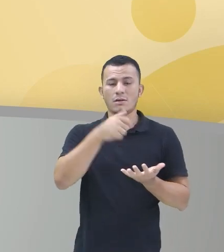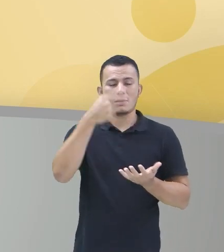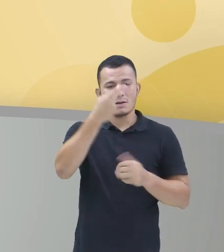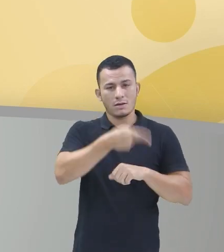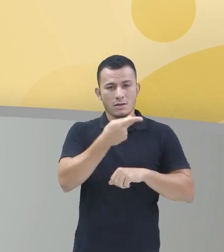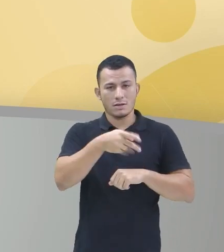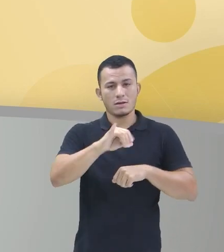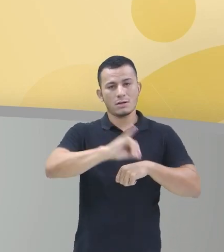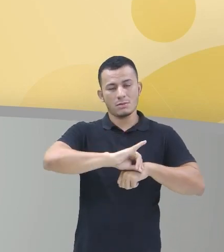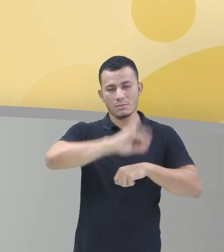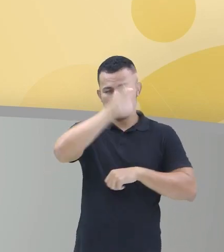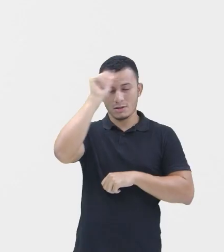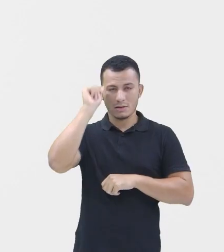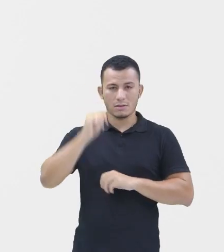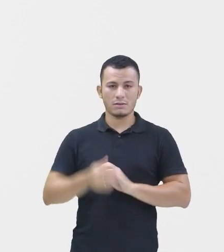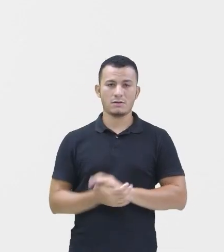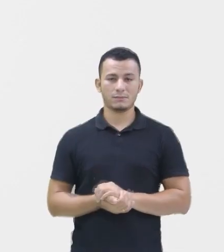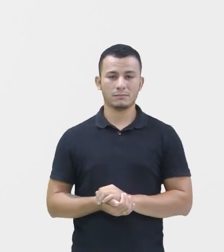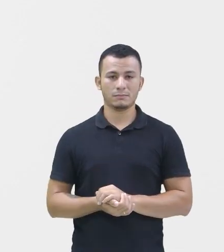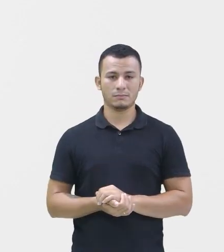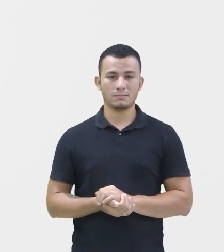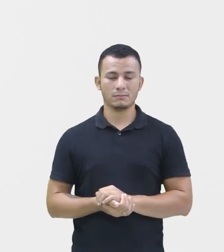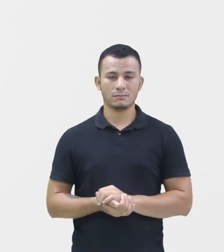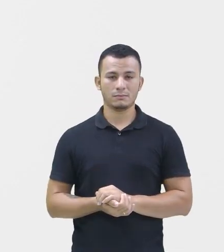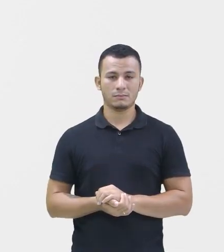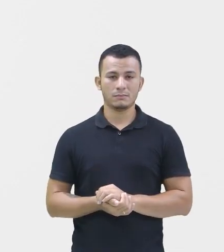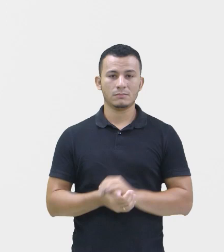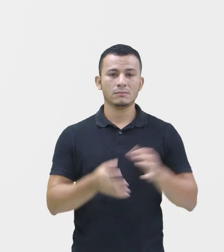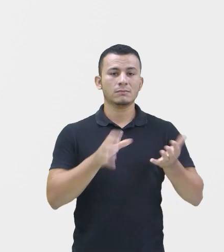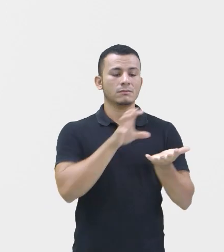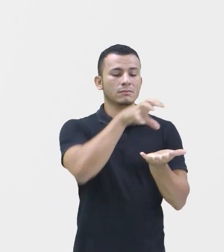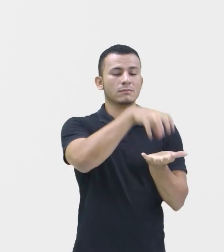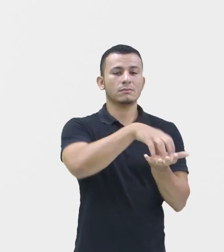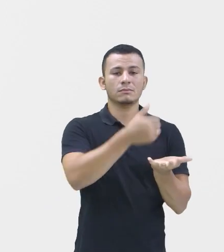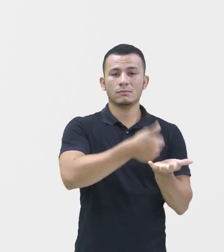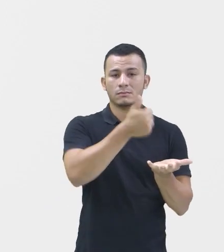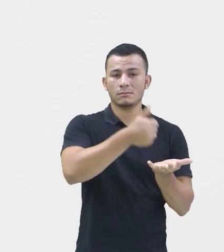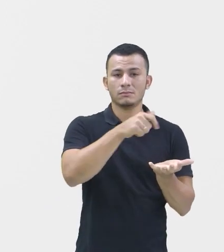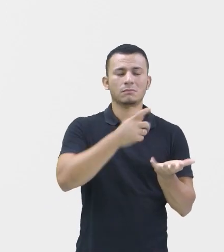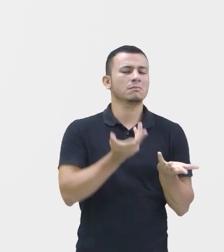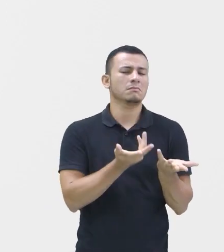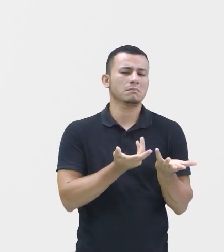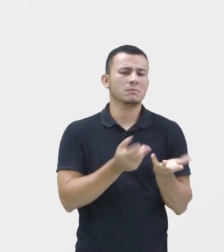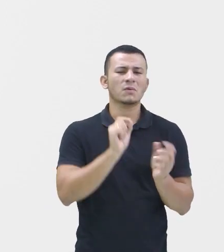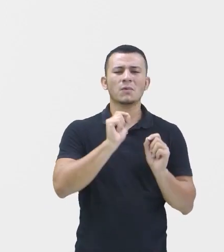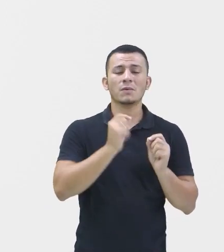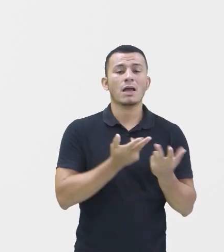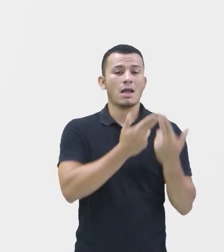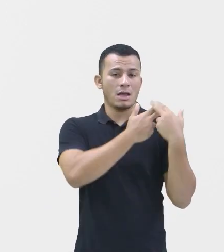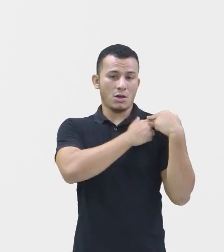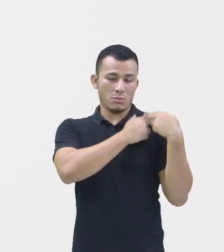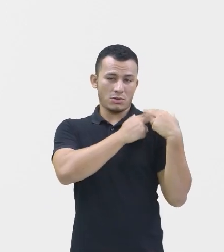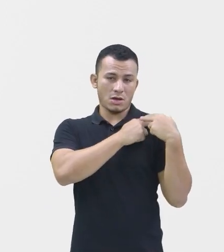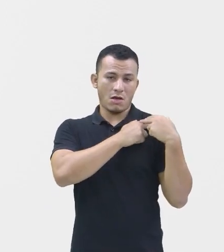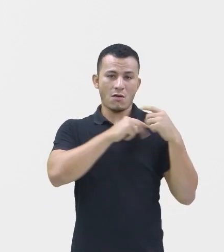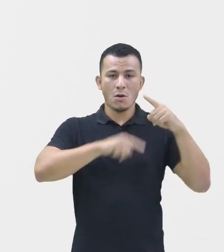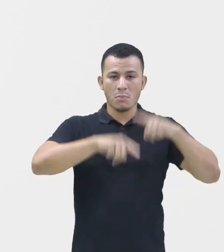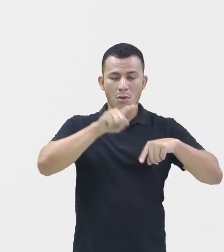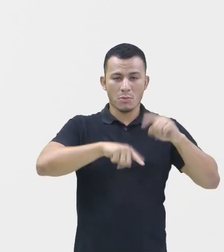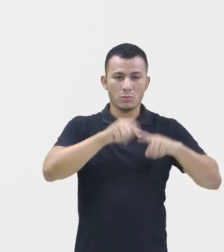da capital de Manaus. O setor primário é responsável pela produção de